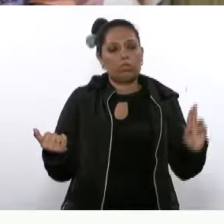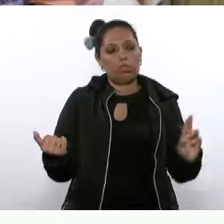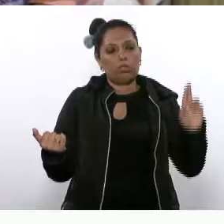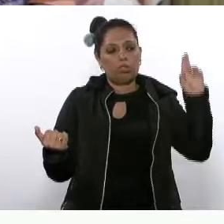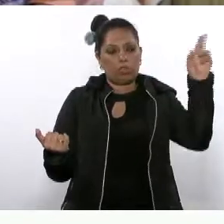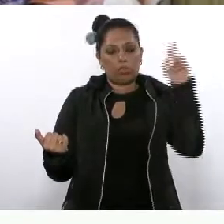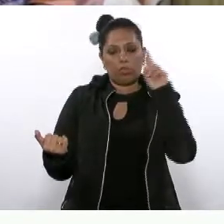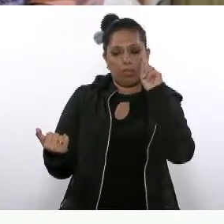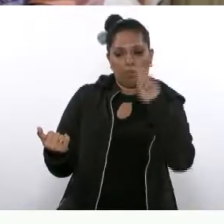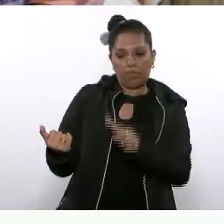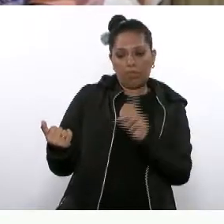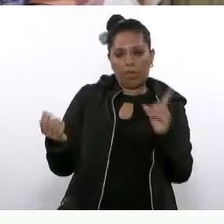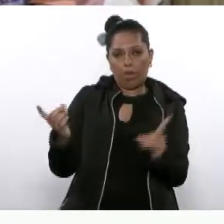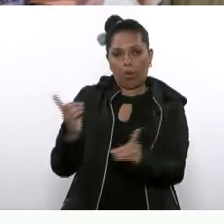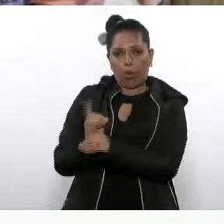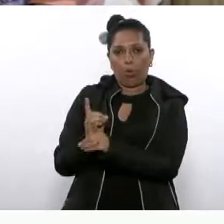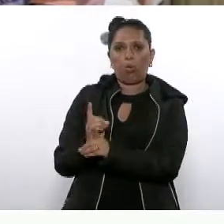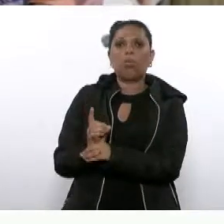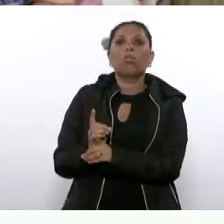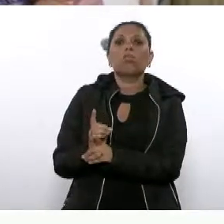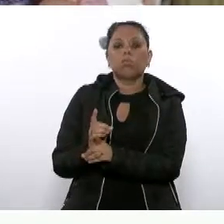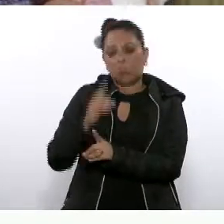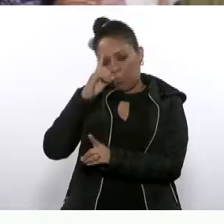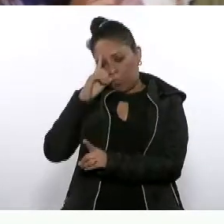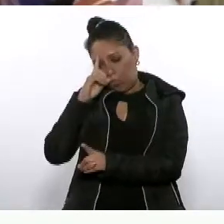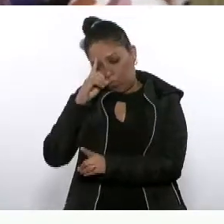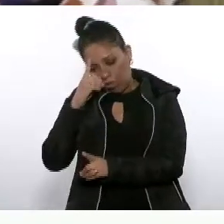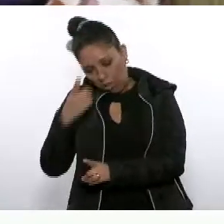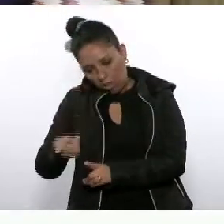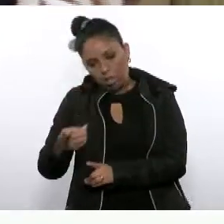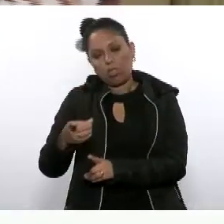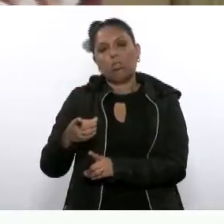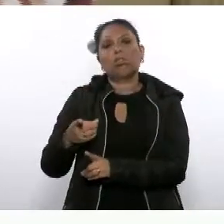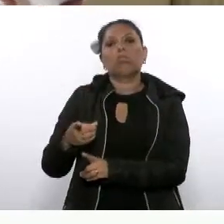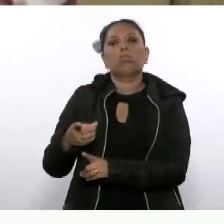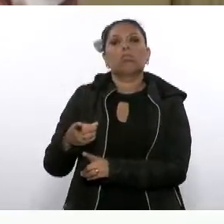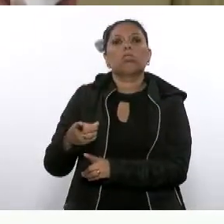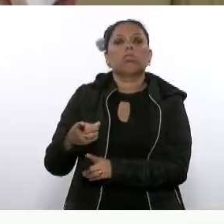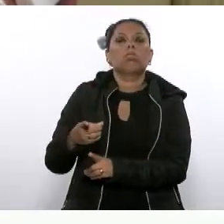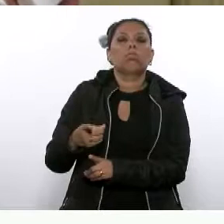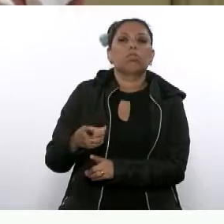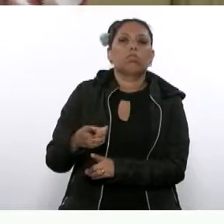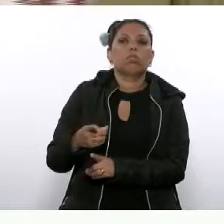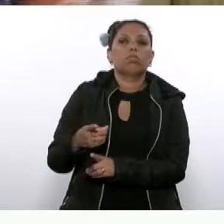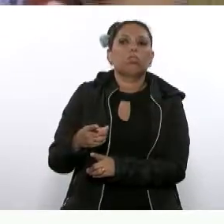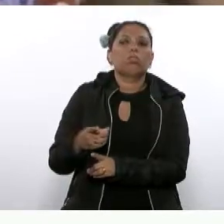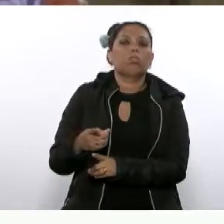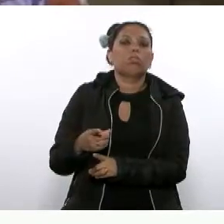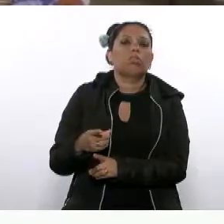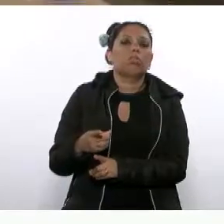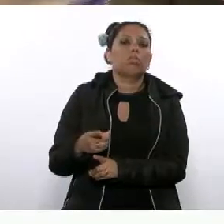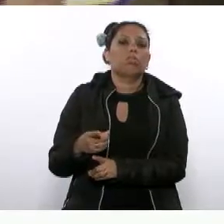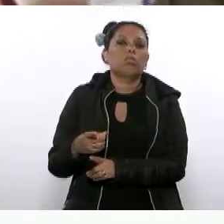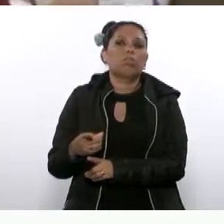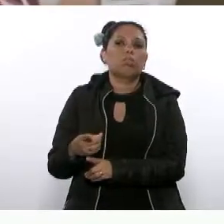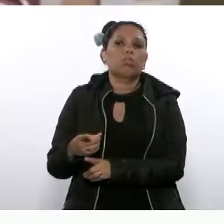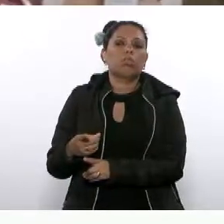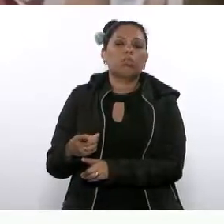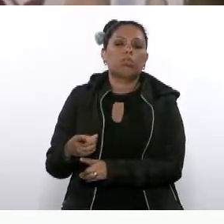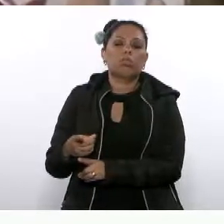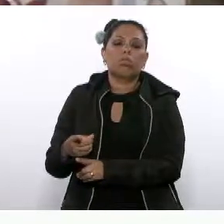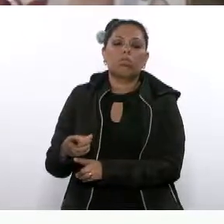poder identificar, para poder qualificar, para poder identificar esses adolescentes quando eles não verbalizam o que